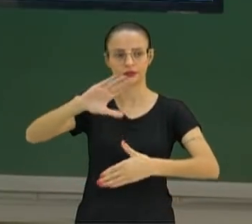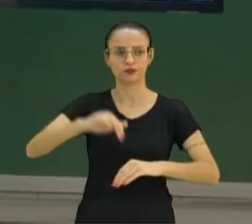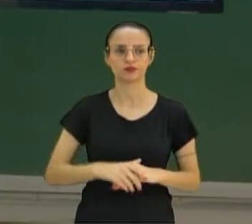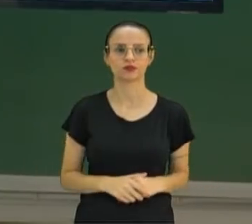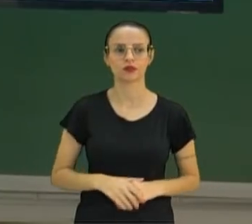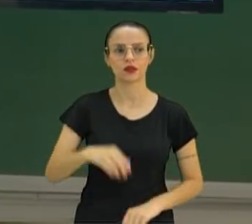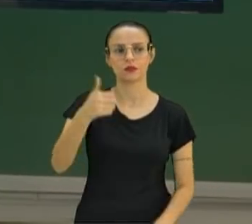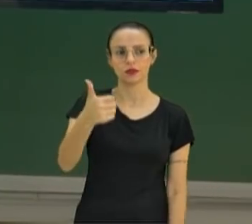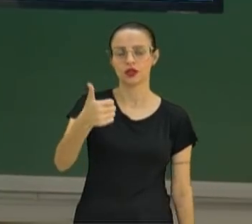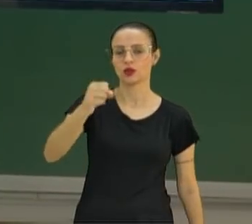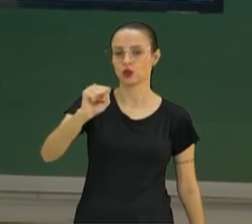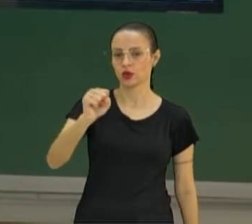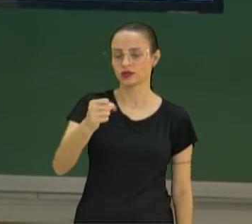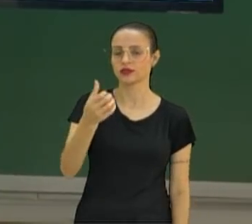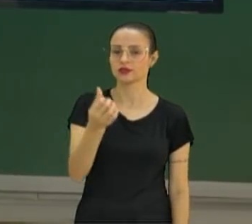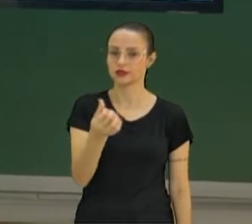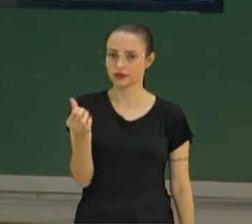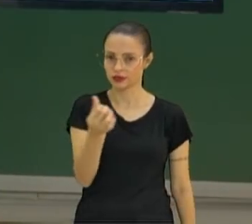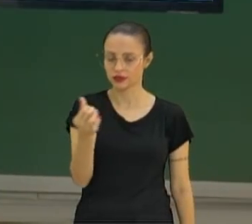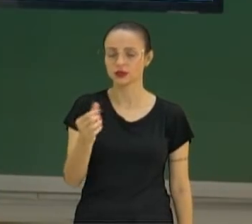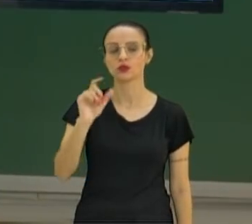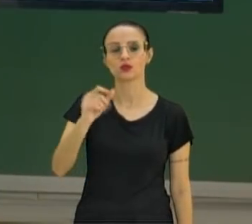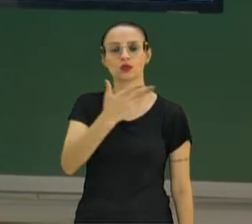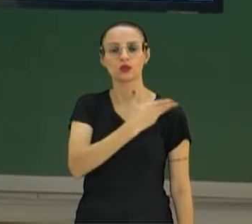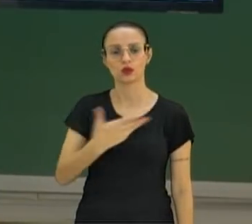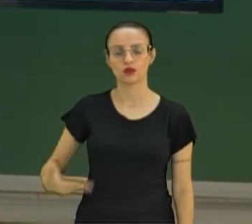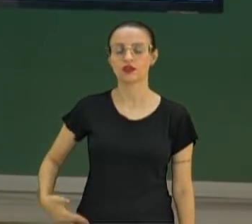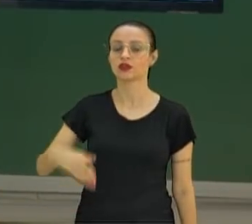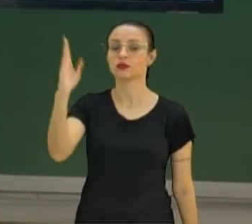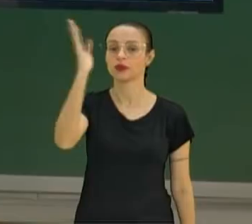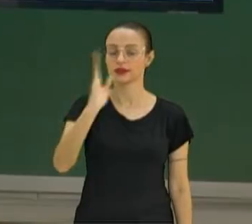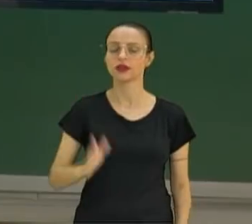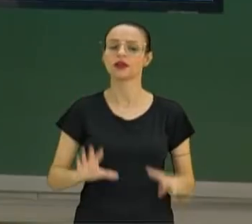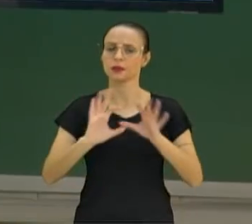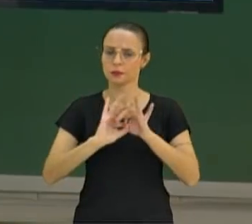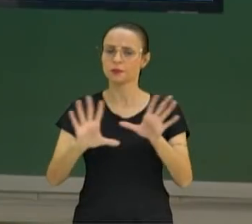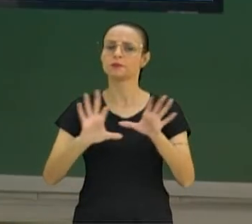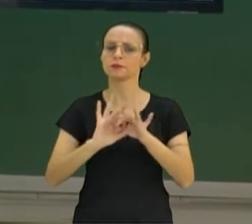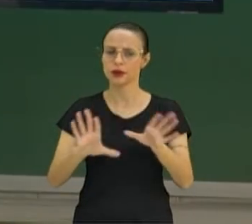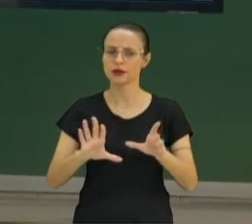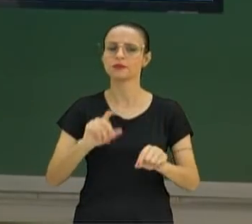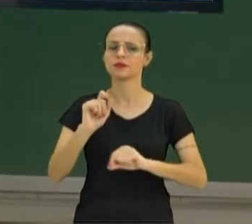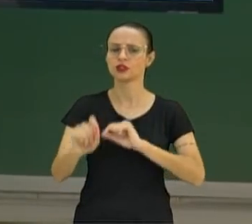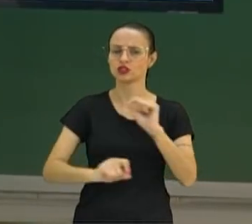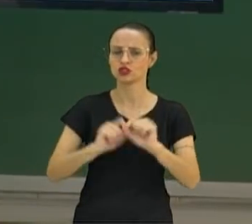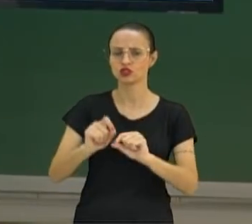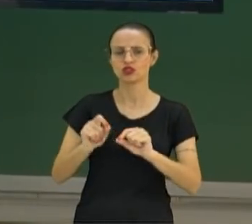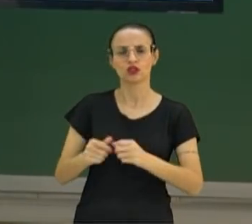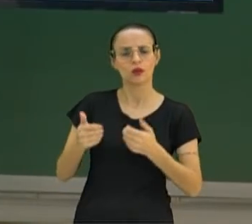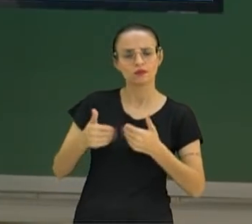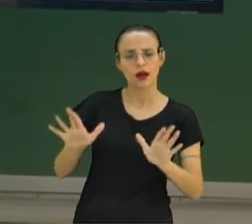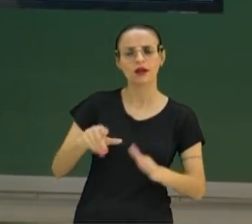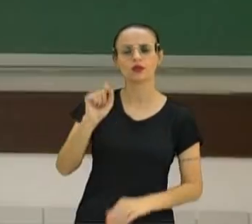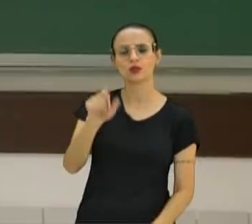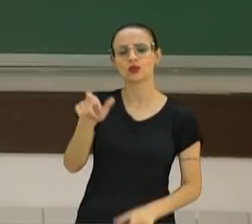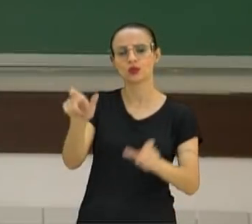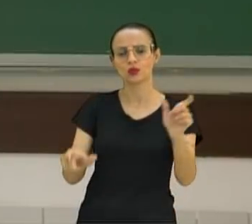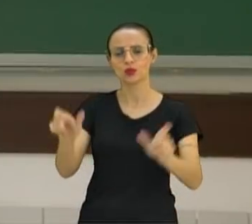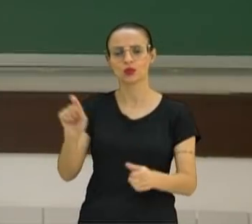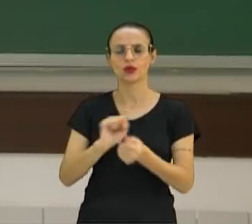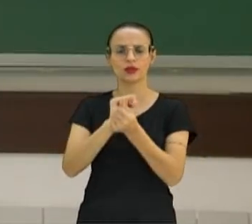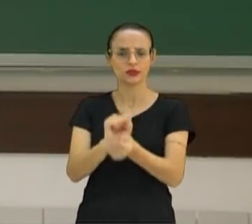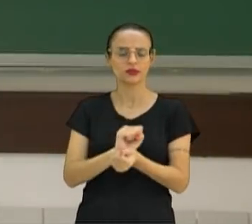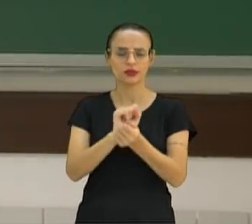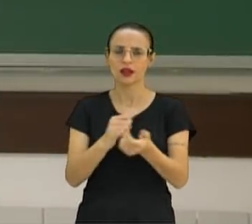Em 1866, o governo brasileiro permitiu a anistia dos escravos que se alistassem, né?